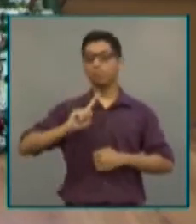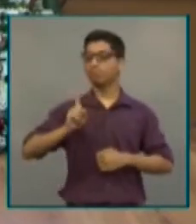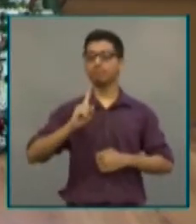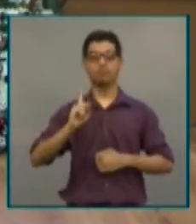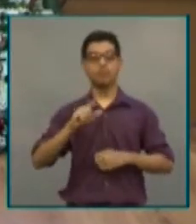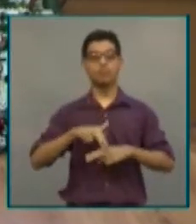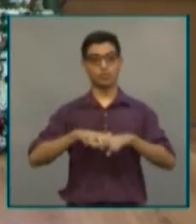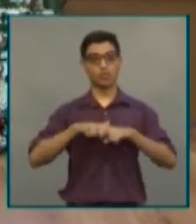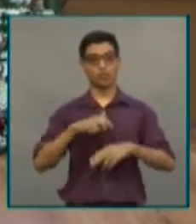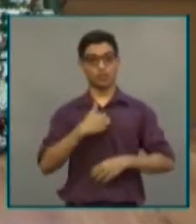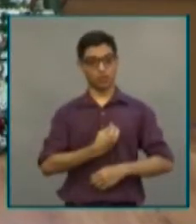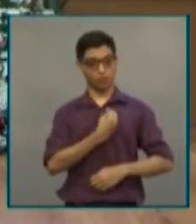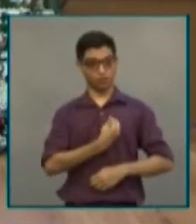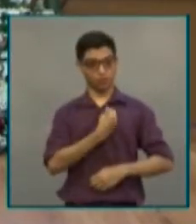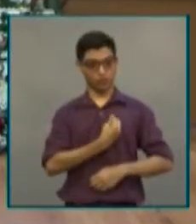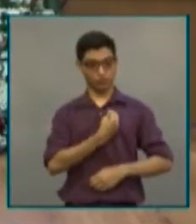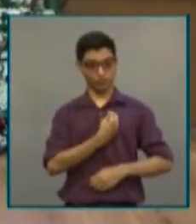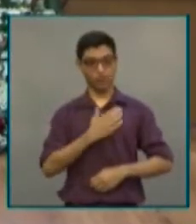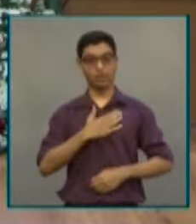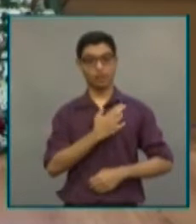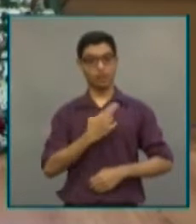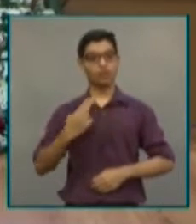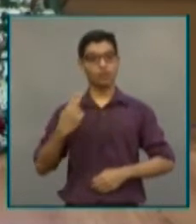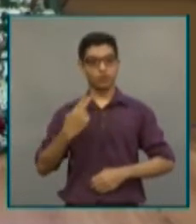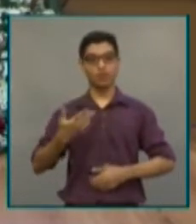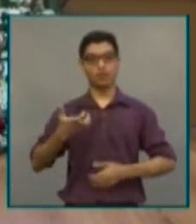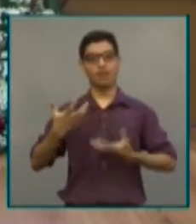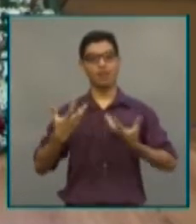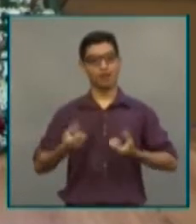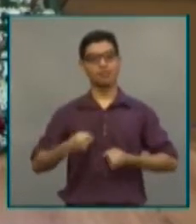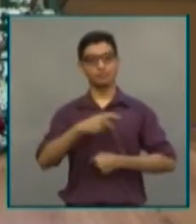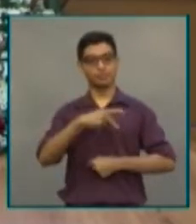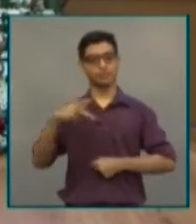submetendo ao nome a advocacia cearense. Meu muito obrigada.